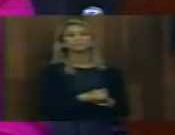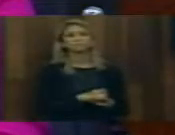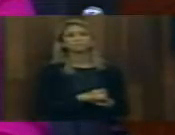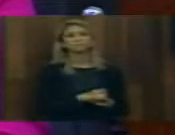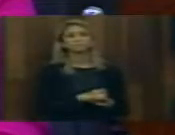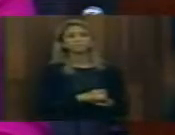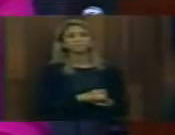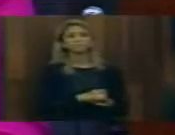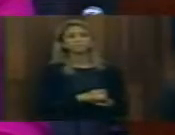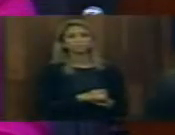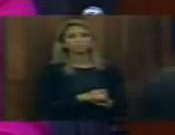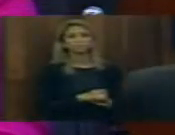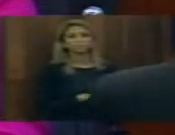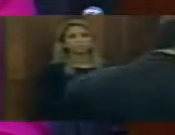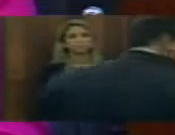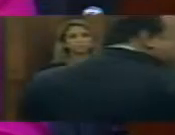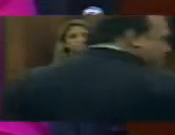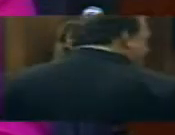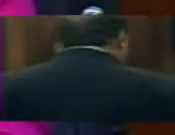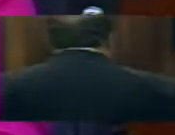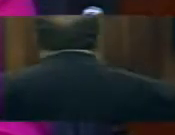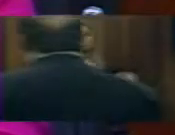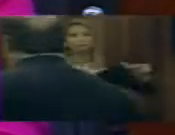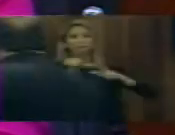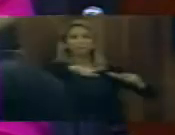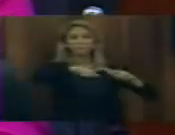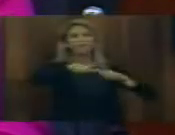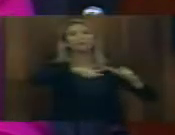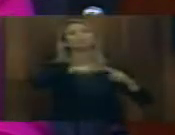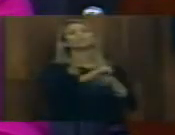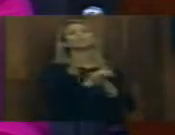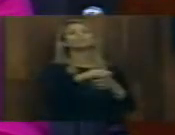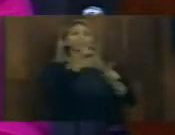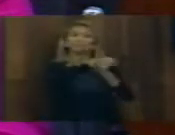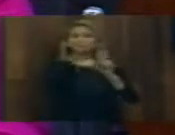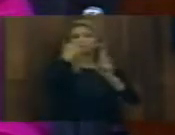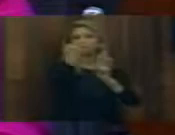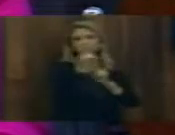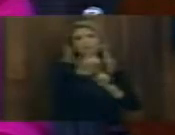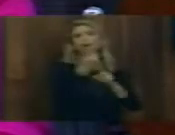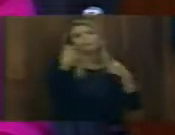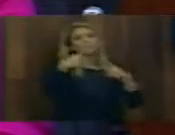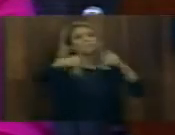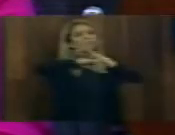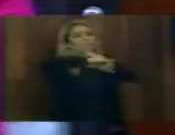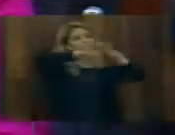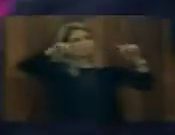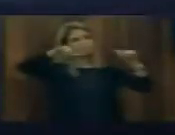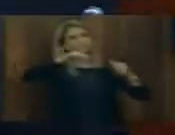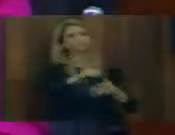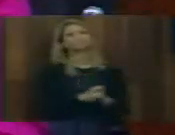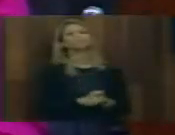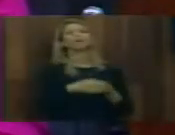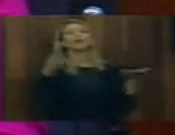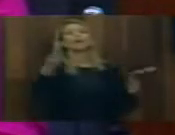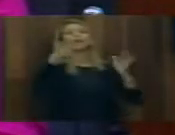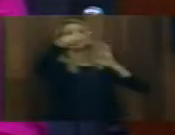organização, pelas organizações sociais e assistência social. Projeto de Lei